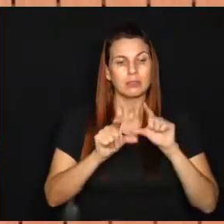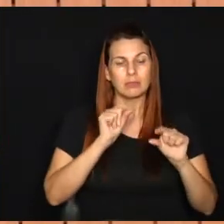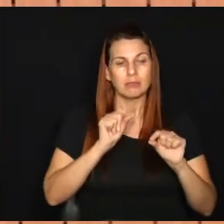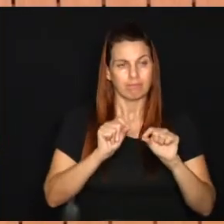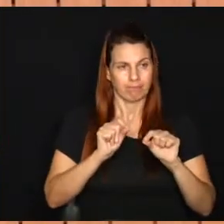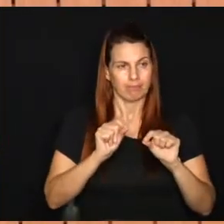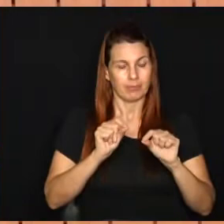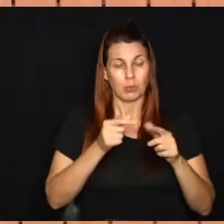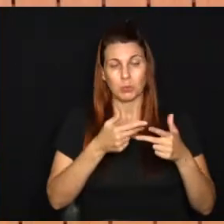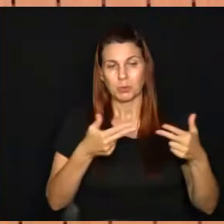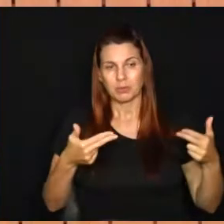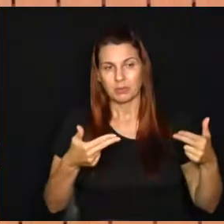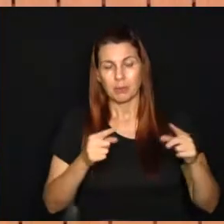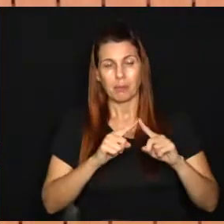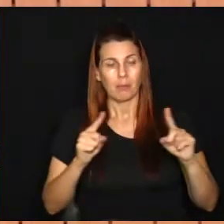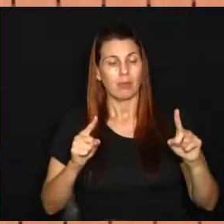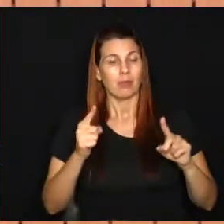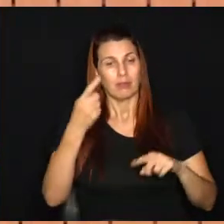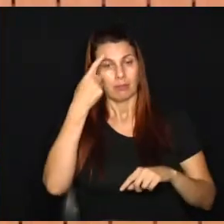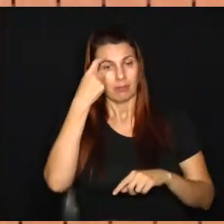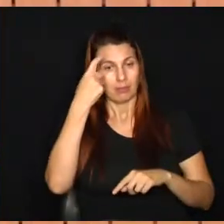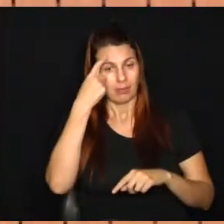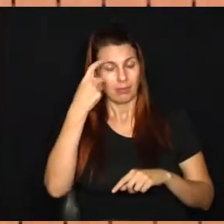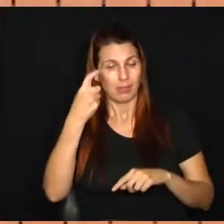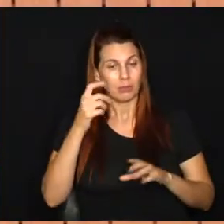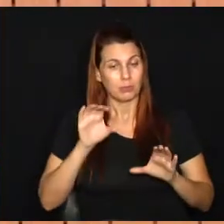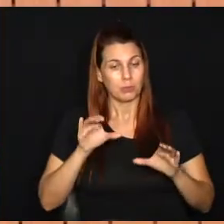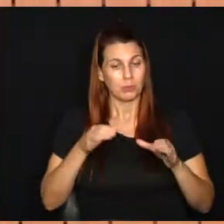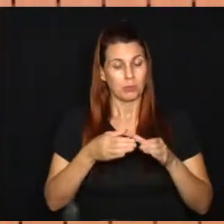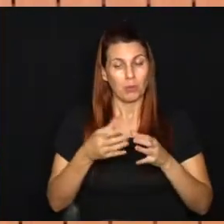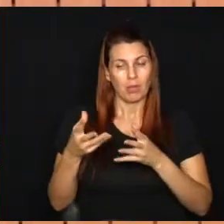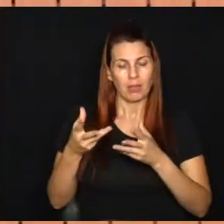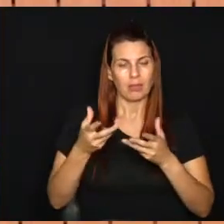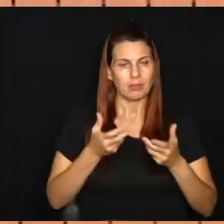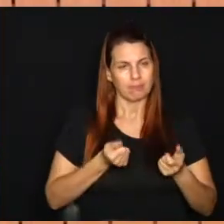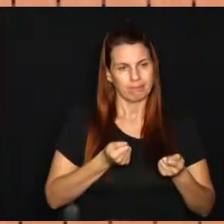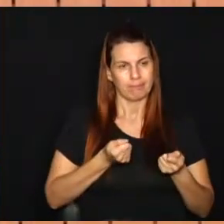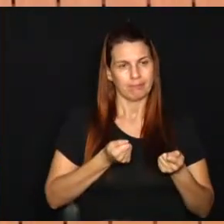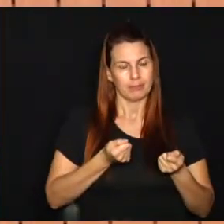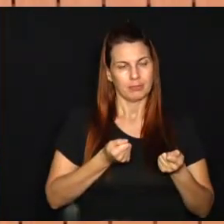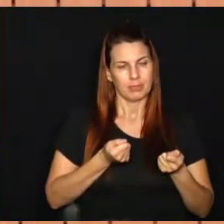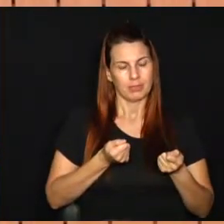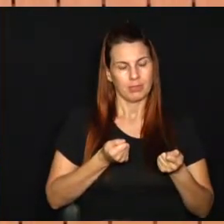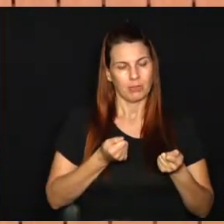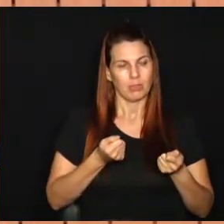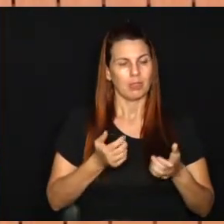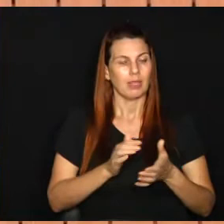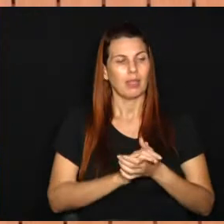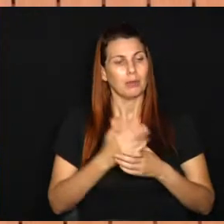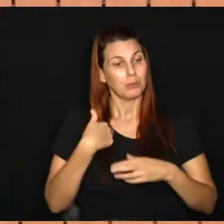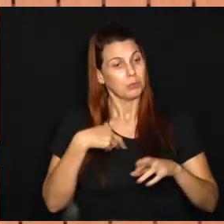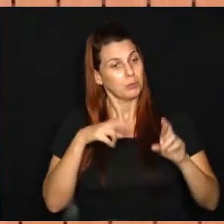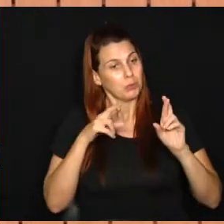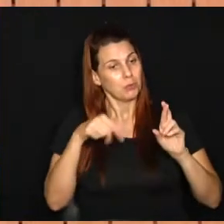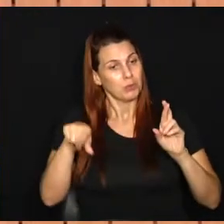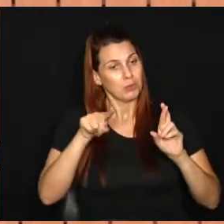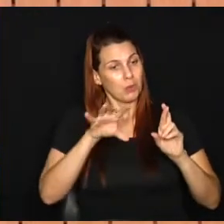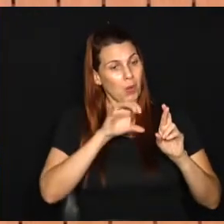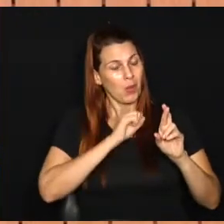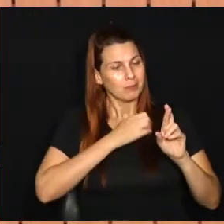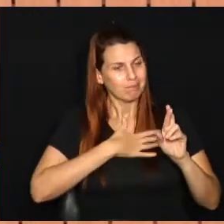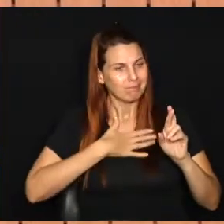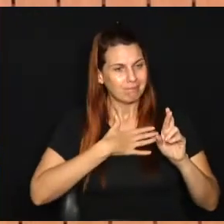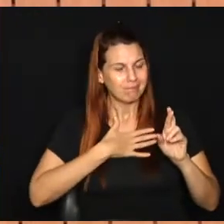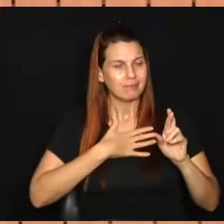das coisas. Então a ideia dessa comissão foi recebê-las e que hoje espero que vocês tenham gostado e compartilhado